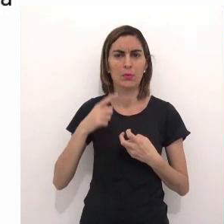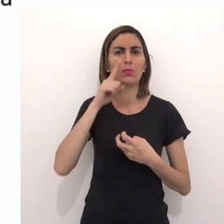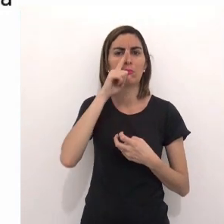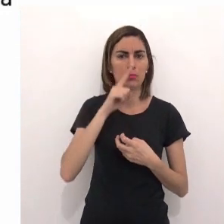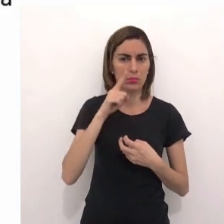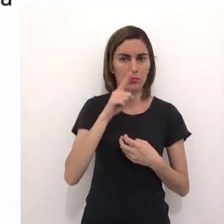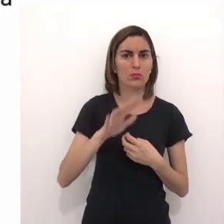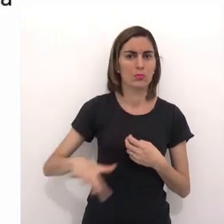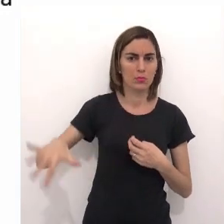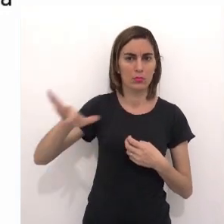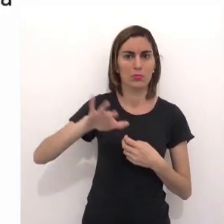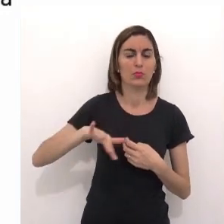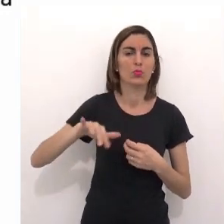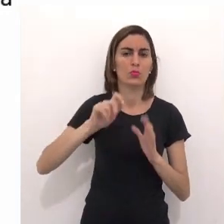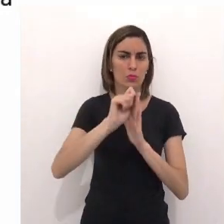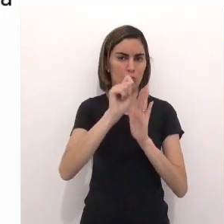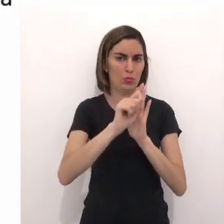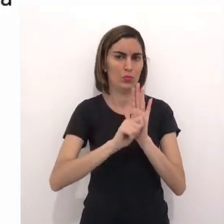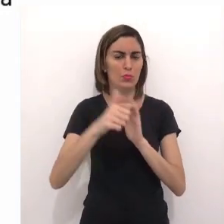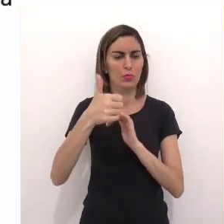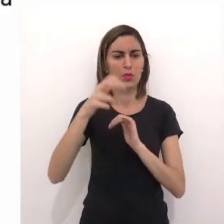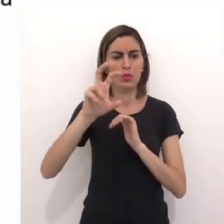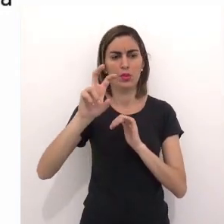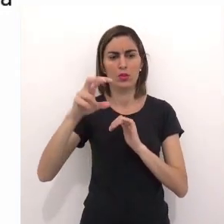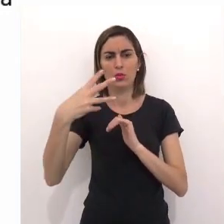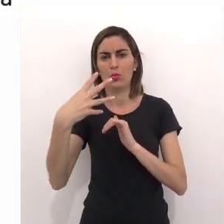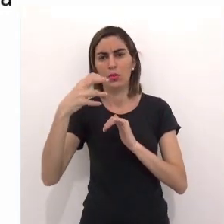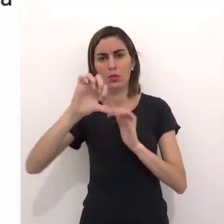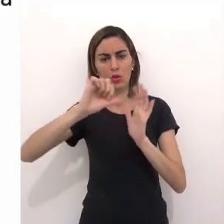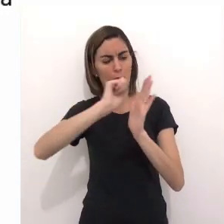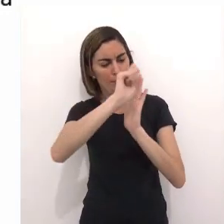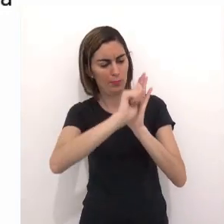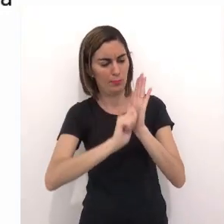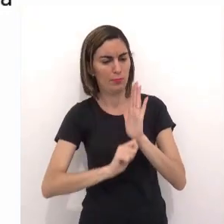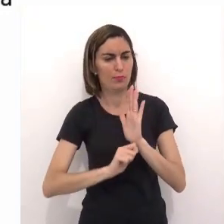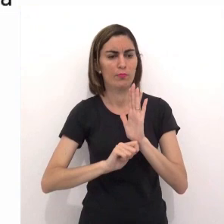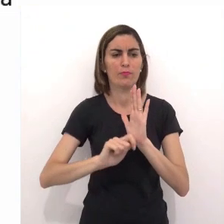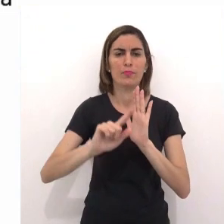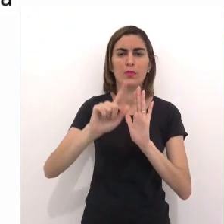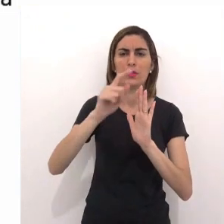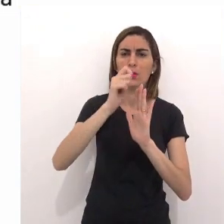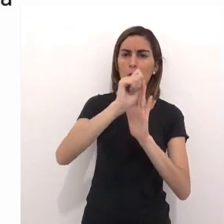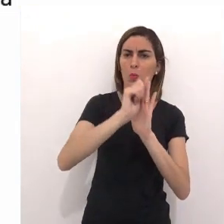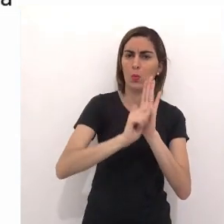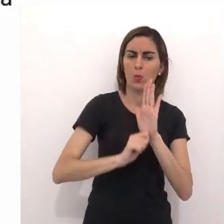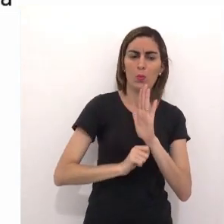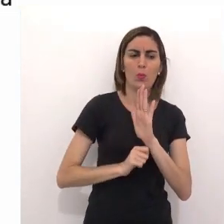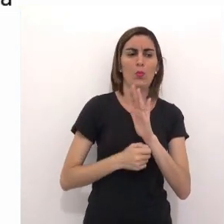Então escreveu em 1549 uma cerimônia